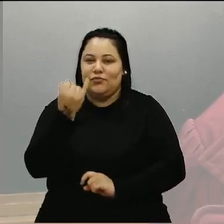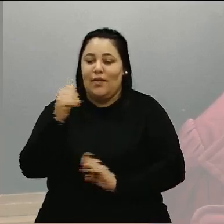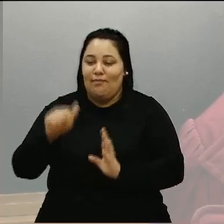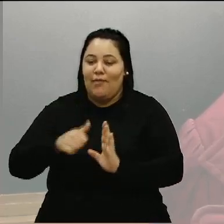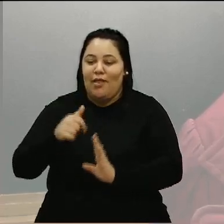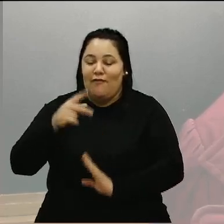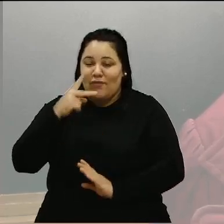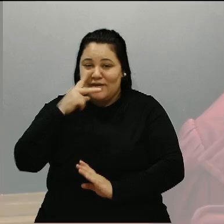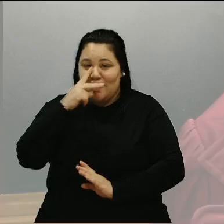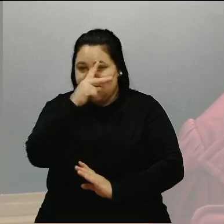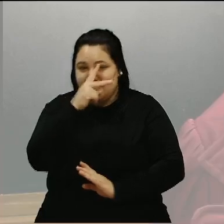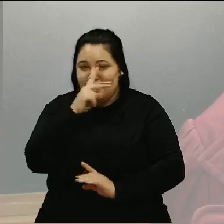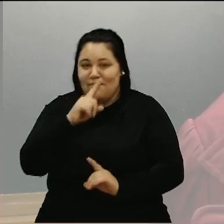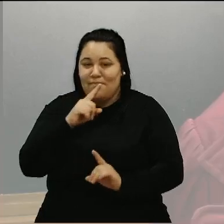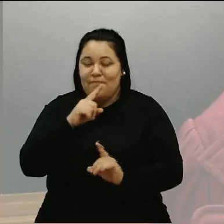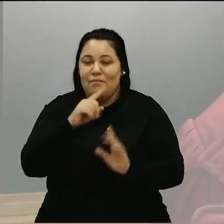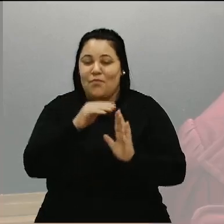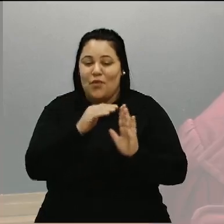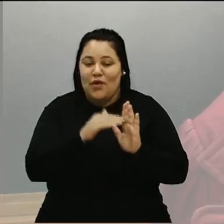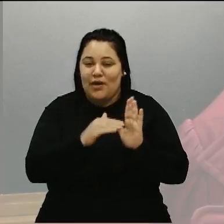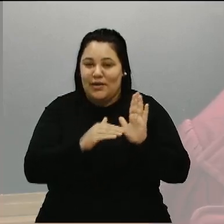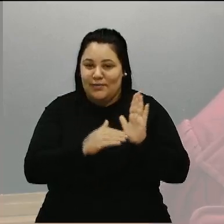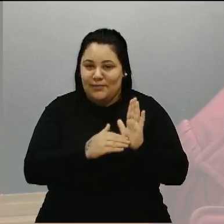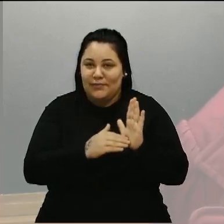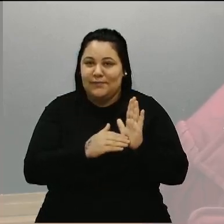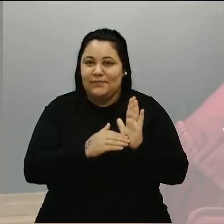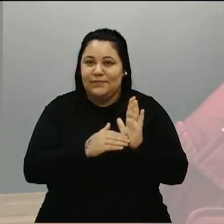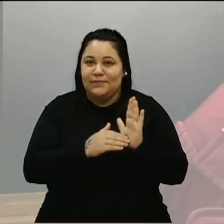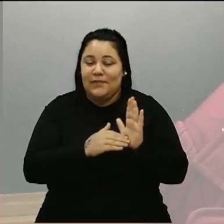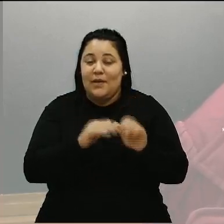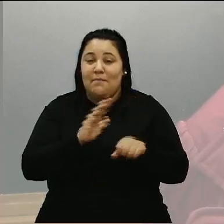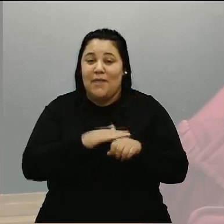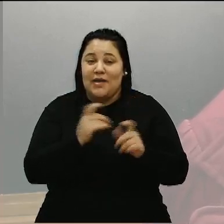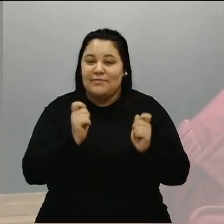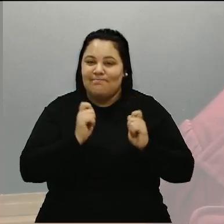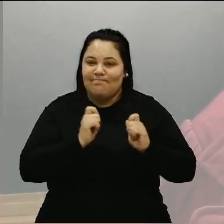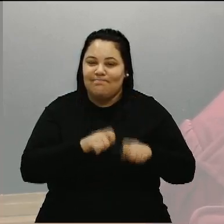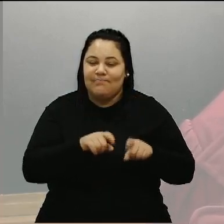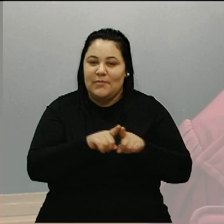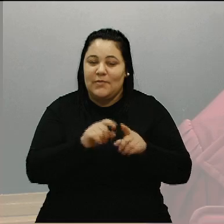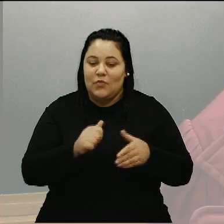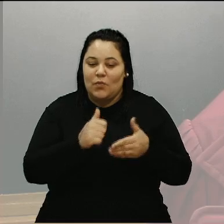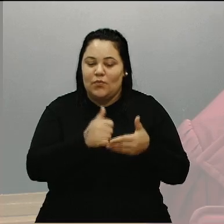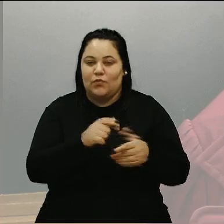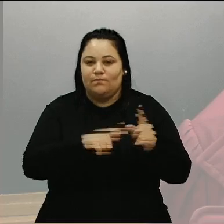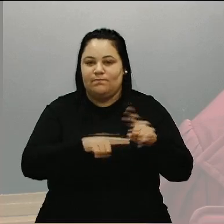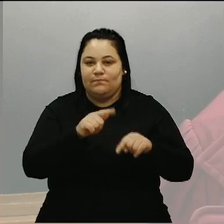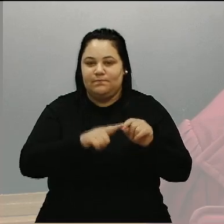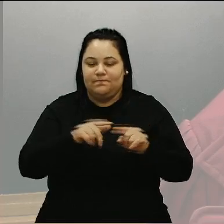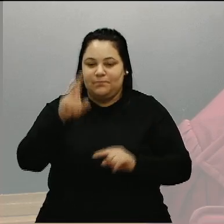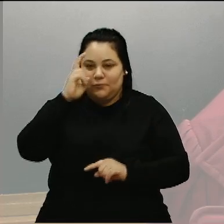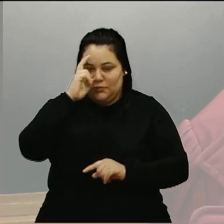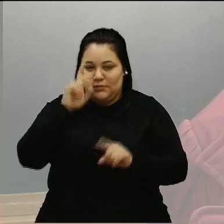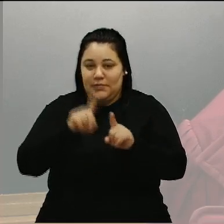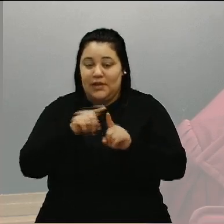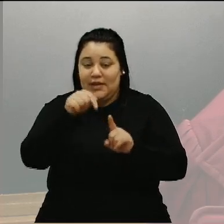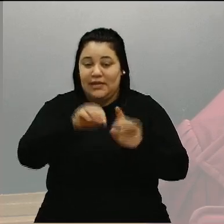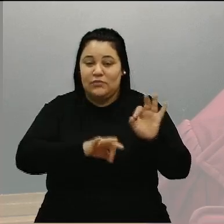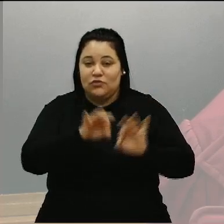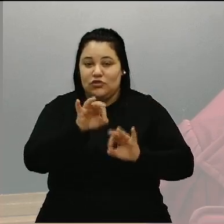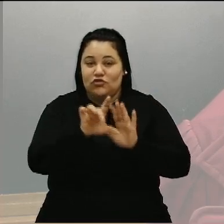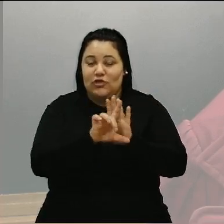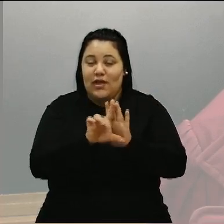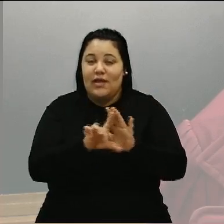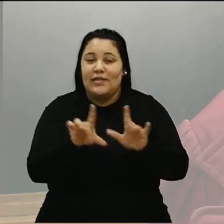tornando-o mais inclusivo e eficaz na promoção de apoio às atividades culturais. O projeto de lei